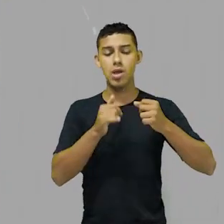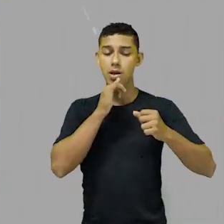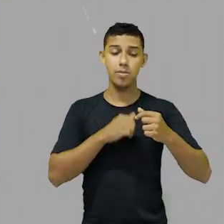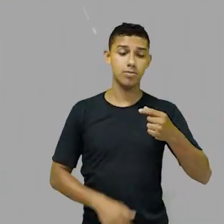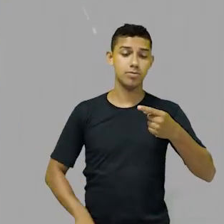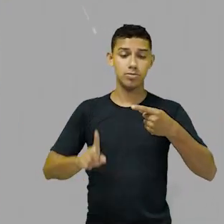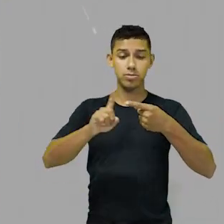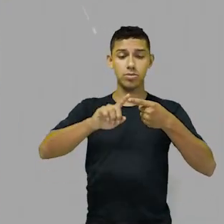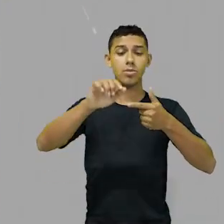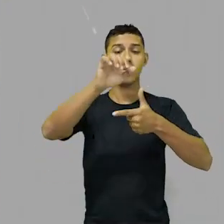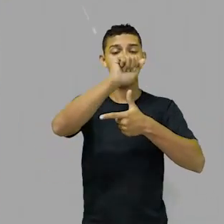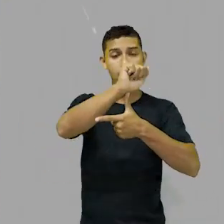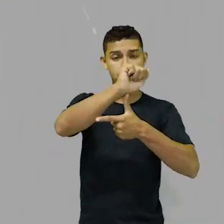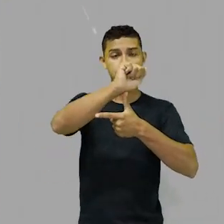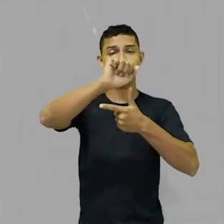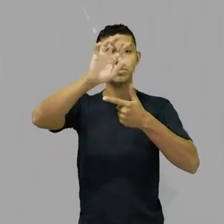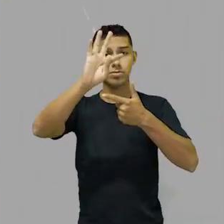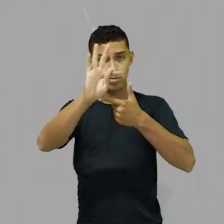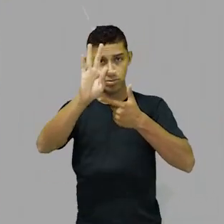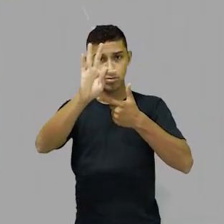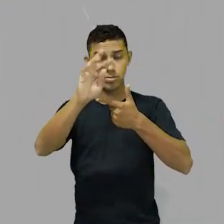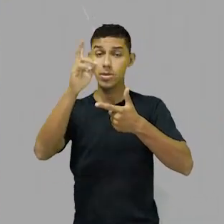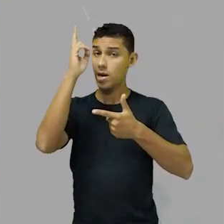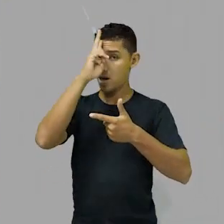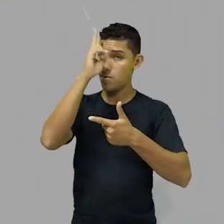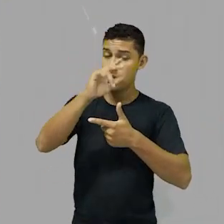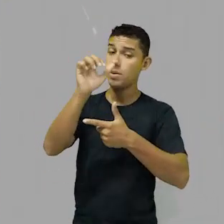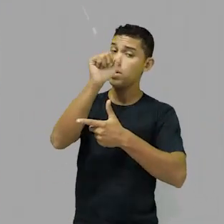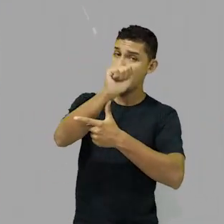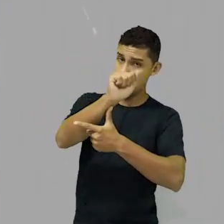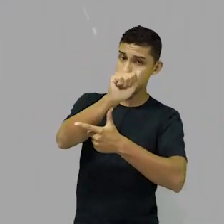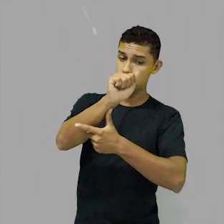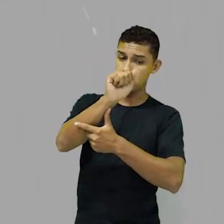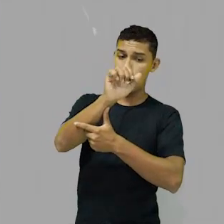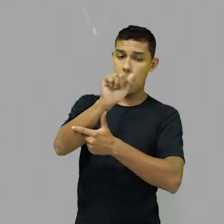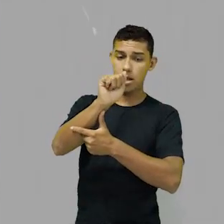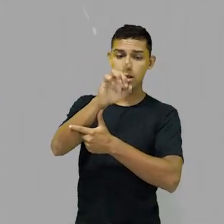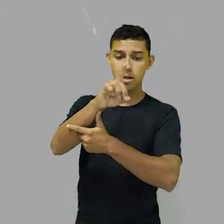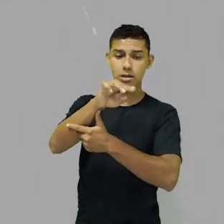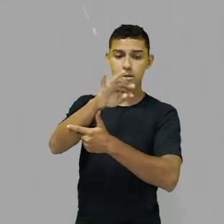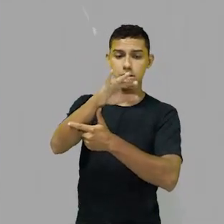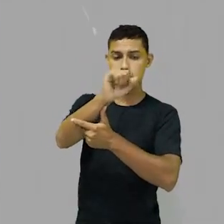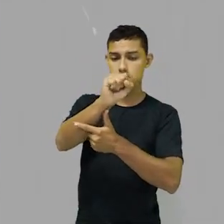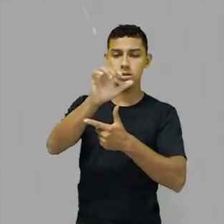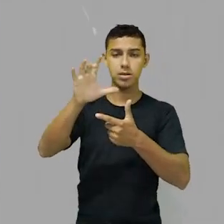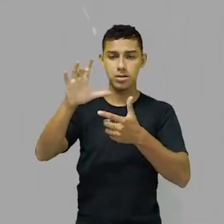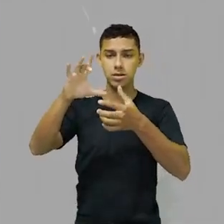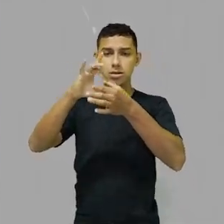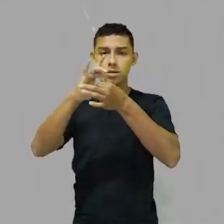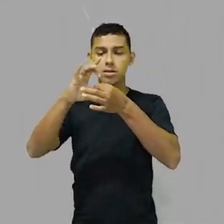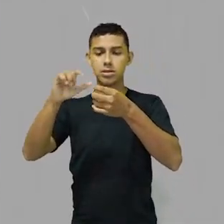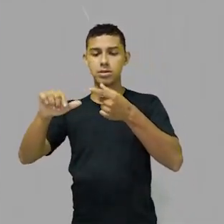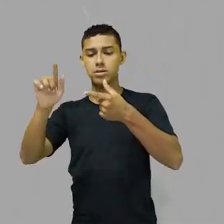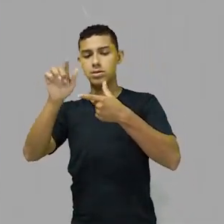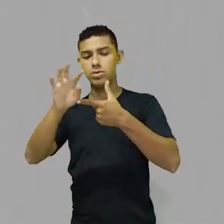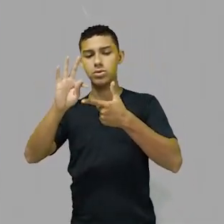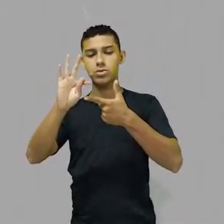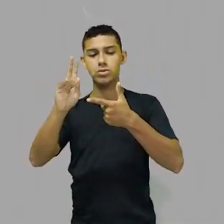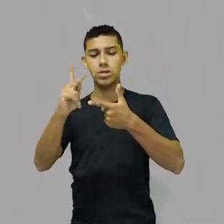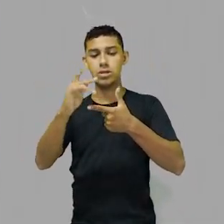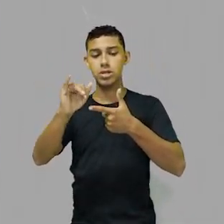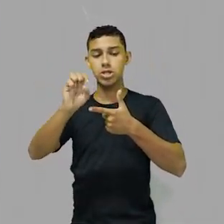timina, adenina. Lembrando que a adenina só se liga com timina, e entre essas duas